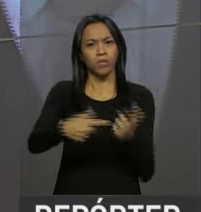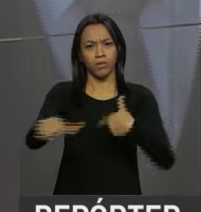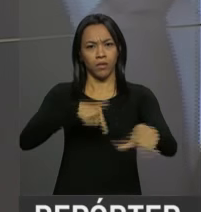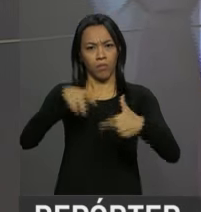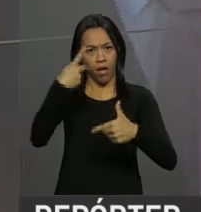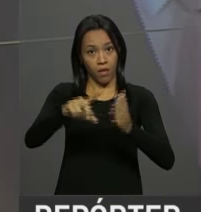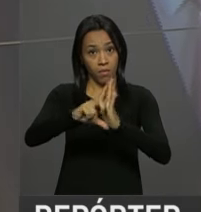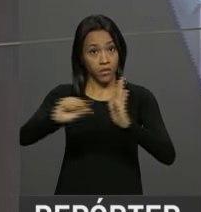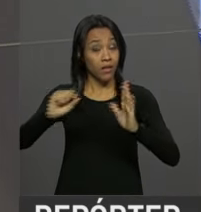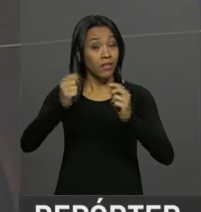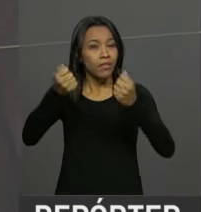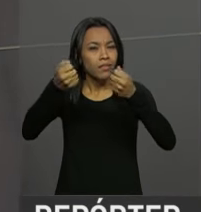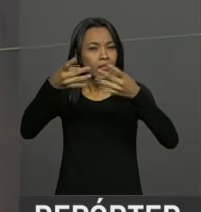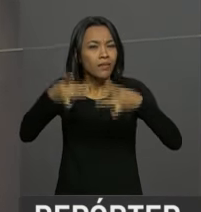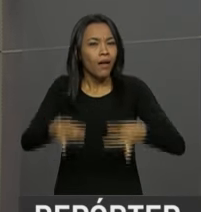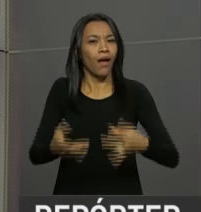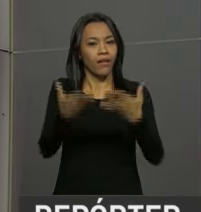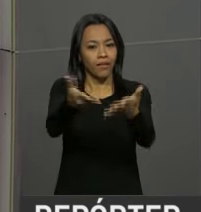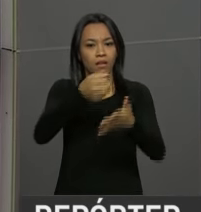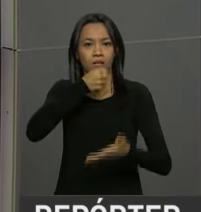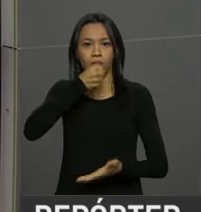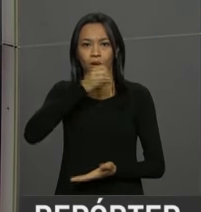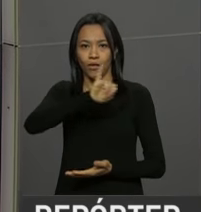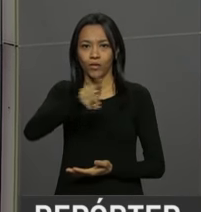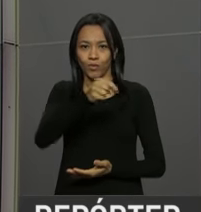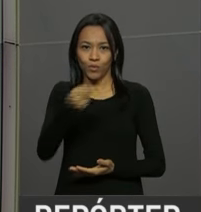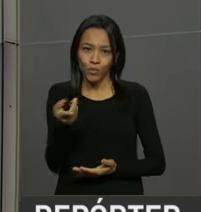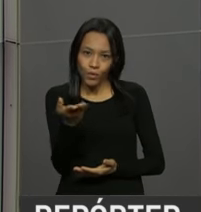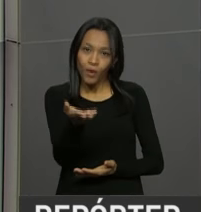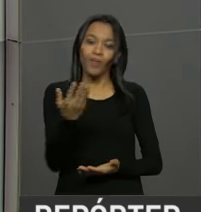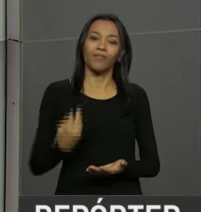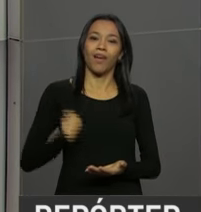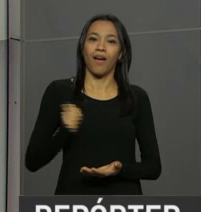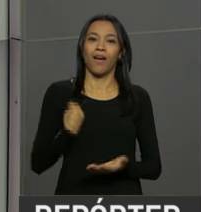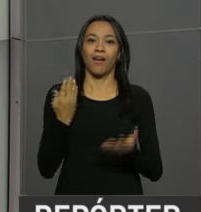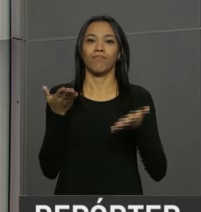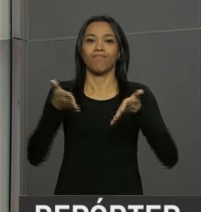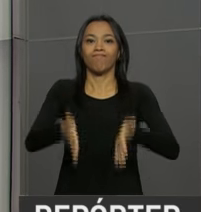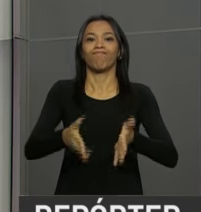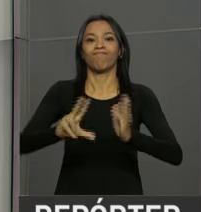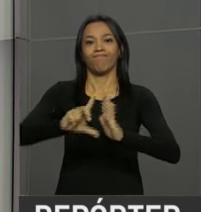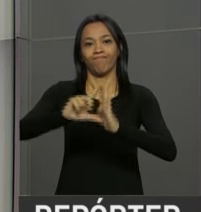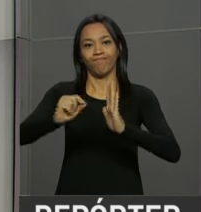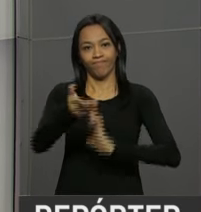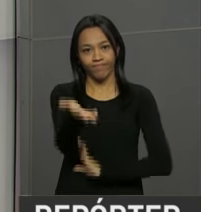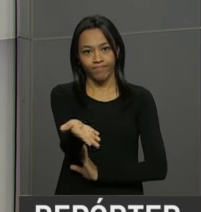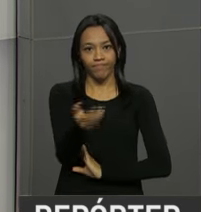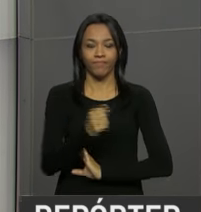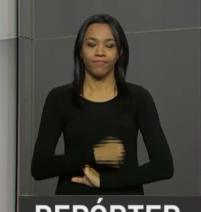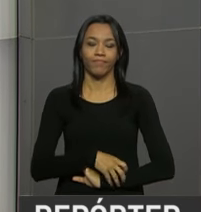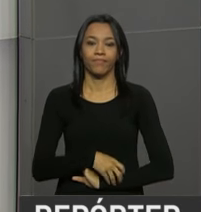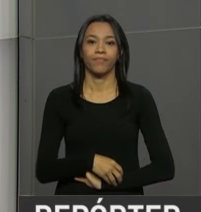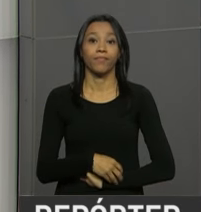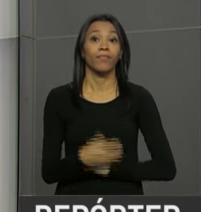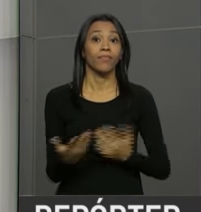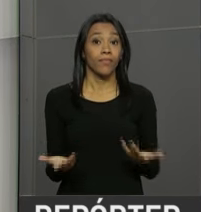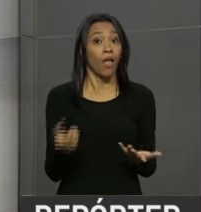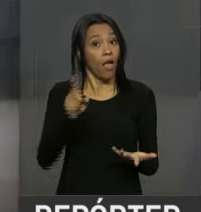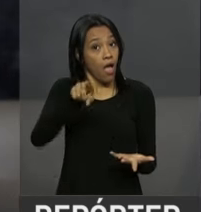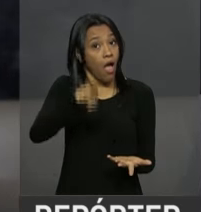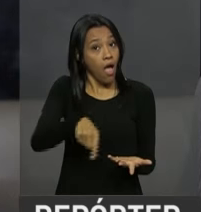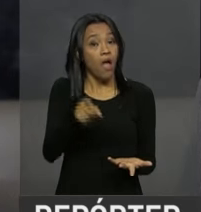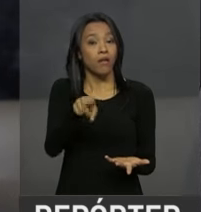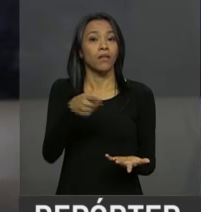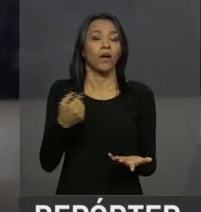Quem tem mais detalhes é o repórter João Pedro Neto, que está ao vivo no Palácio do Planalto. João Jaime, isso